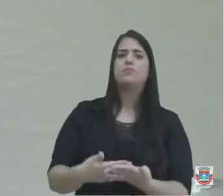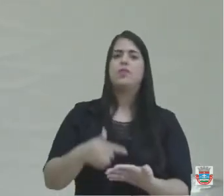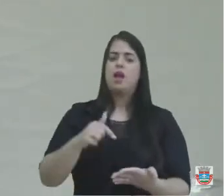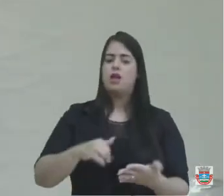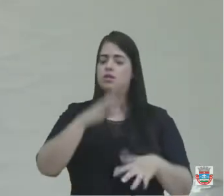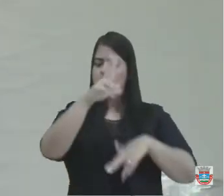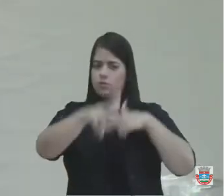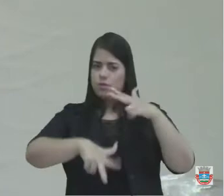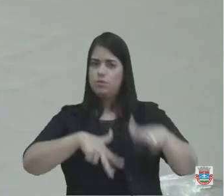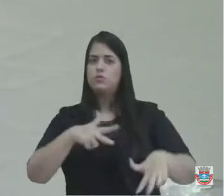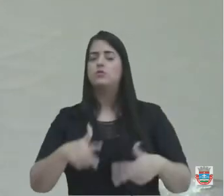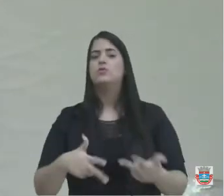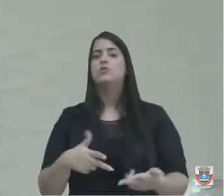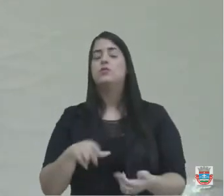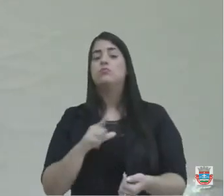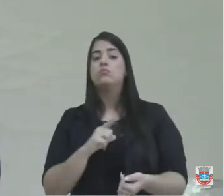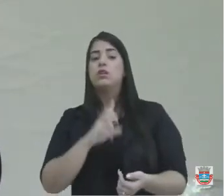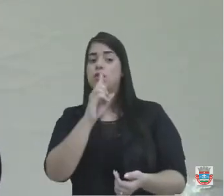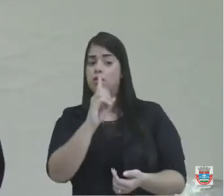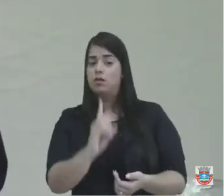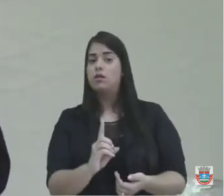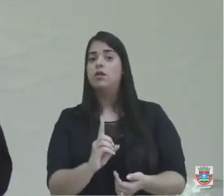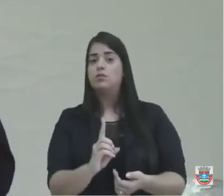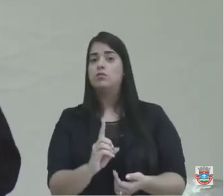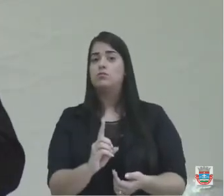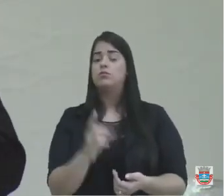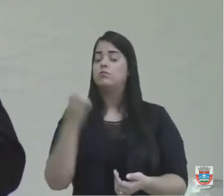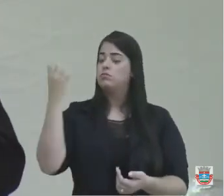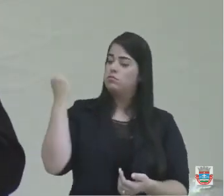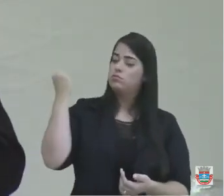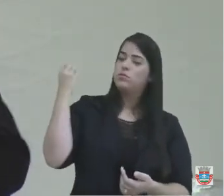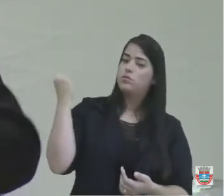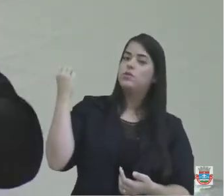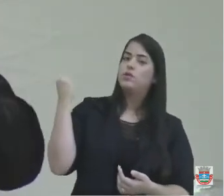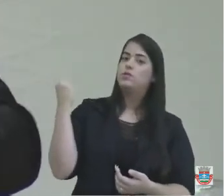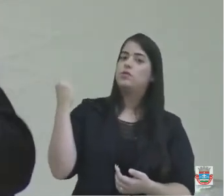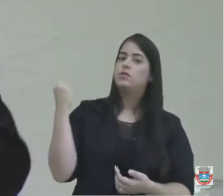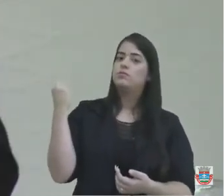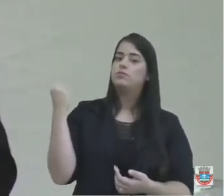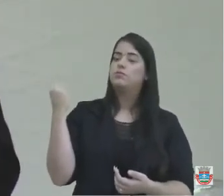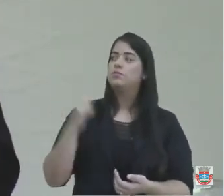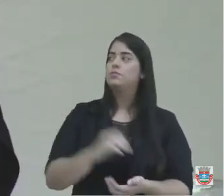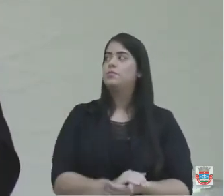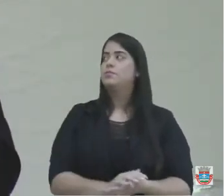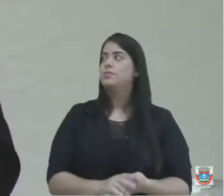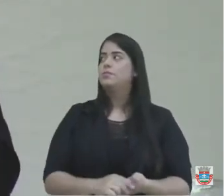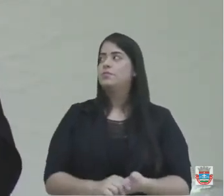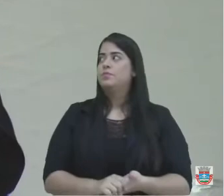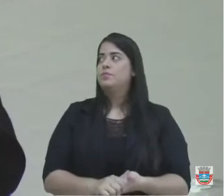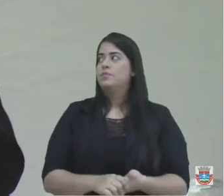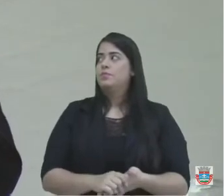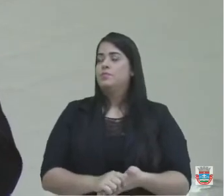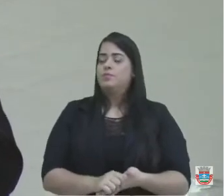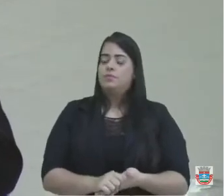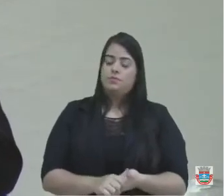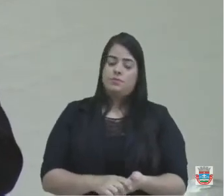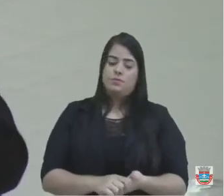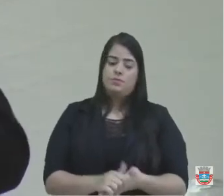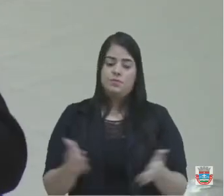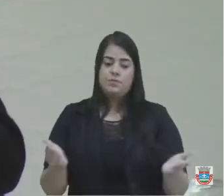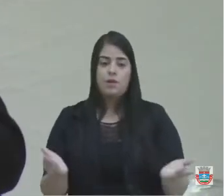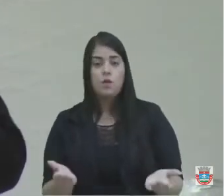nosso município para ter o plano de cargos e carreiras e não tirar ele hoje